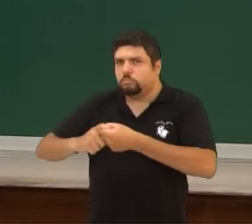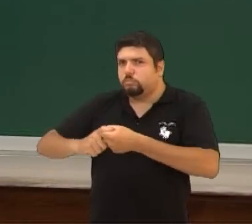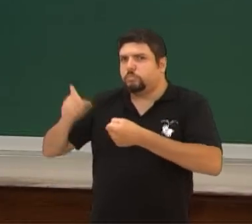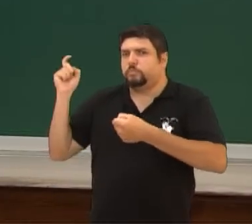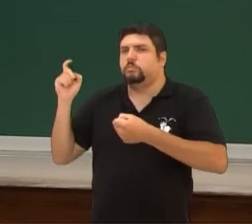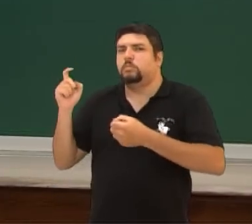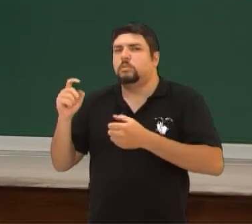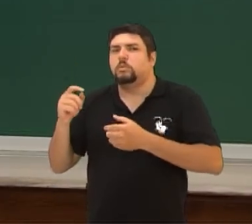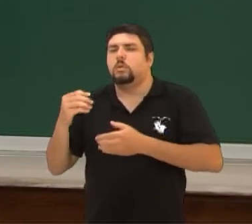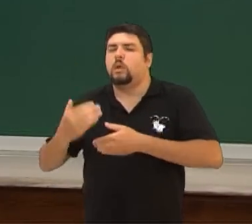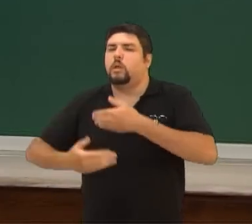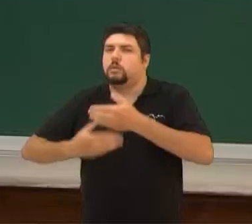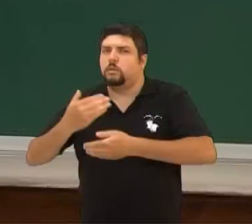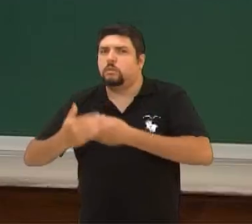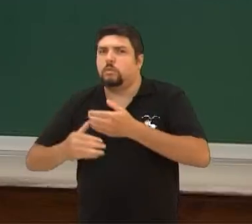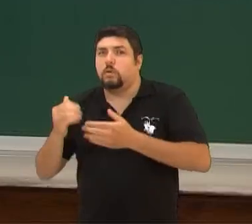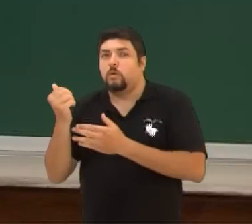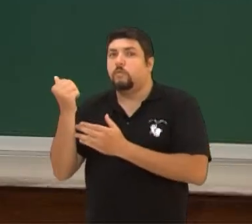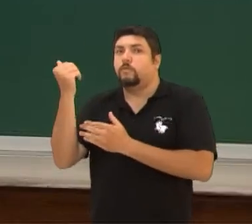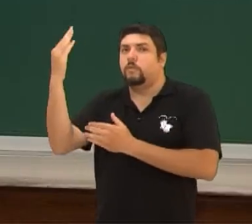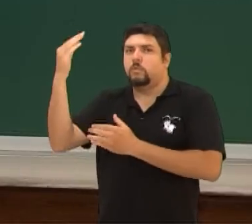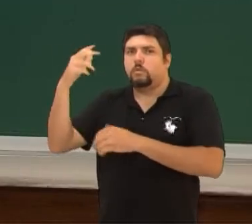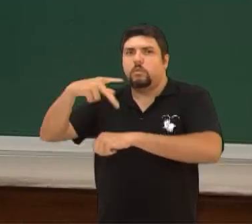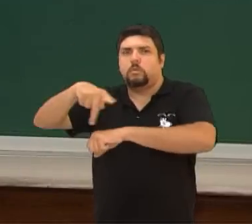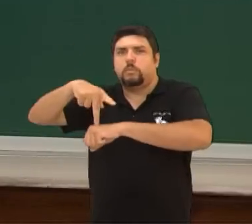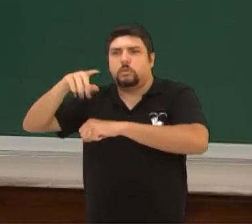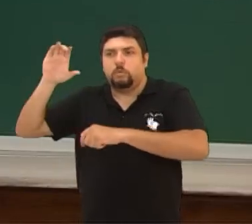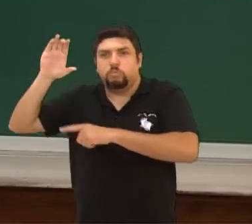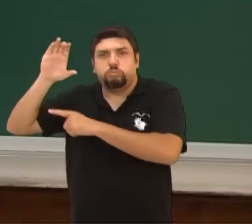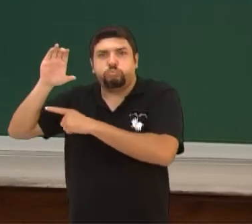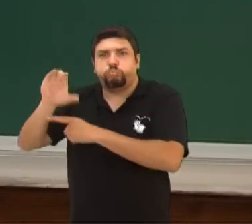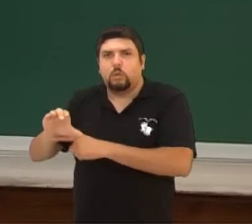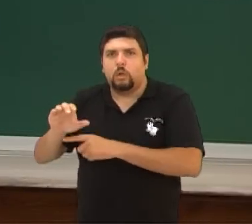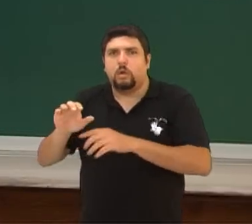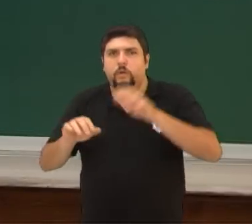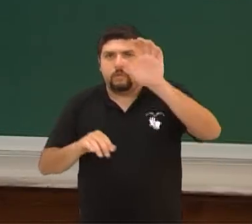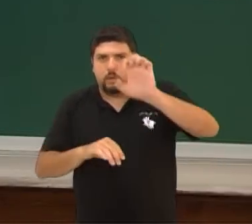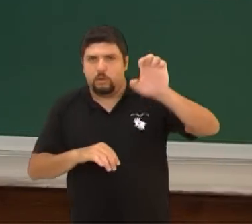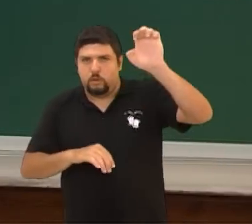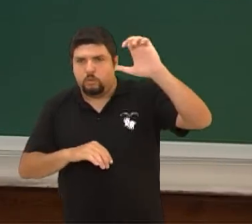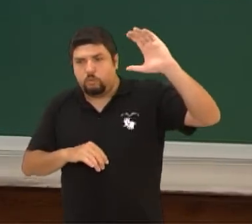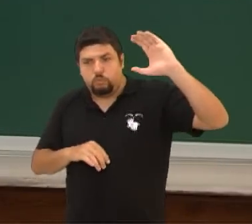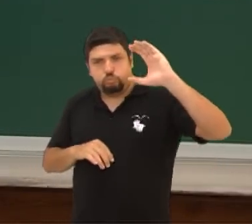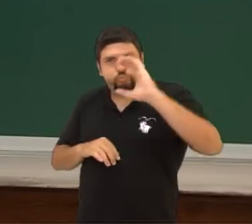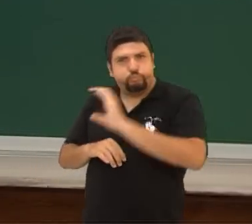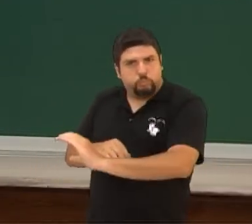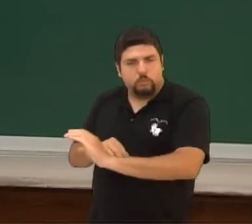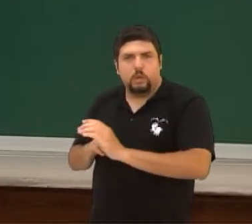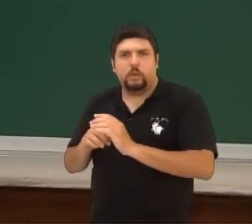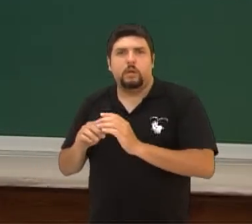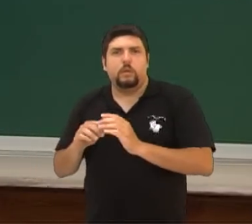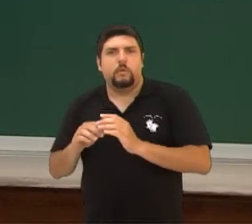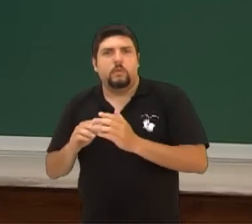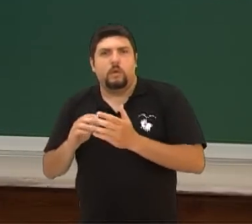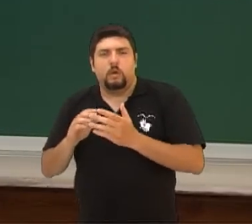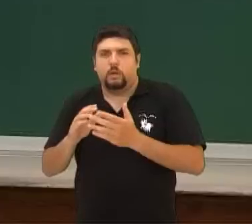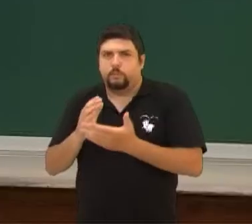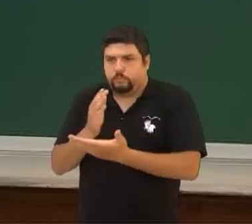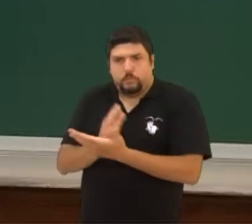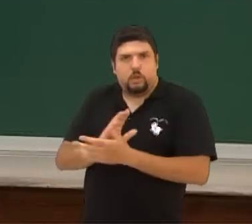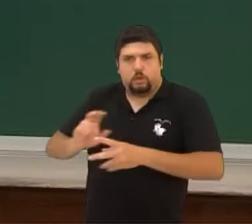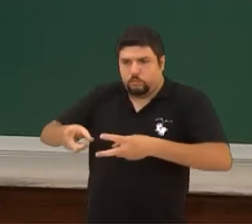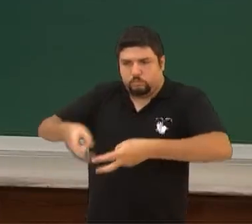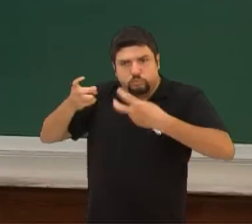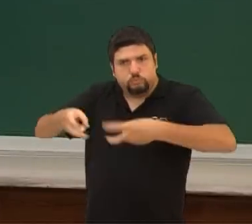vieram os investimentos estrangeiros, né? Os países europeus agora investem, não tem mais a exploração da matéria-prima, como